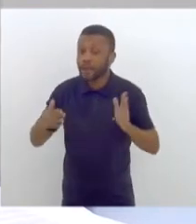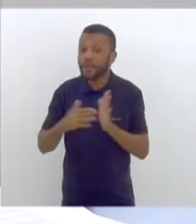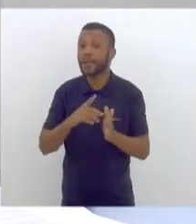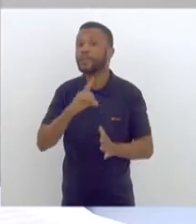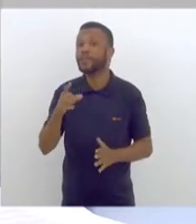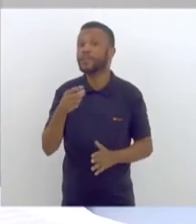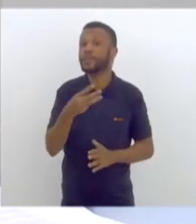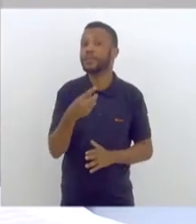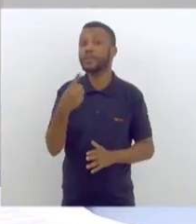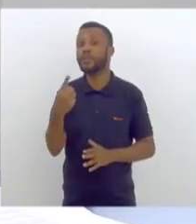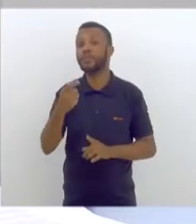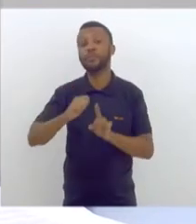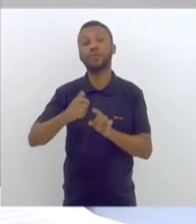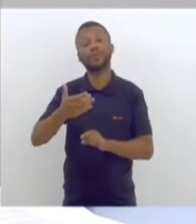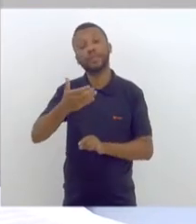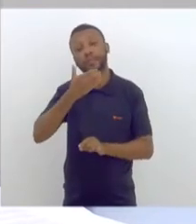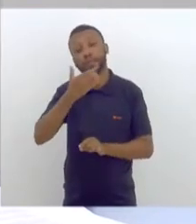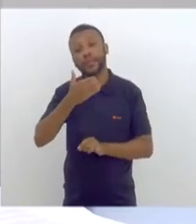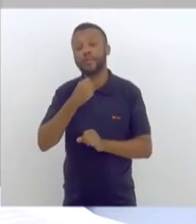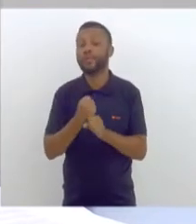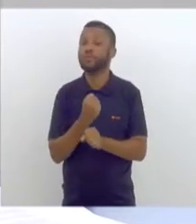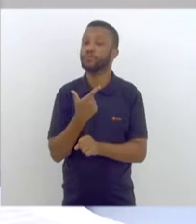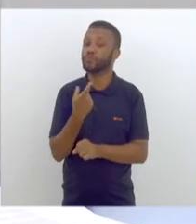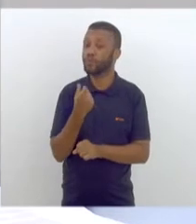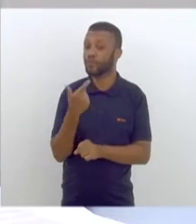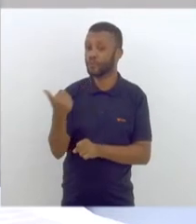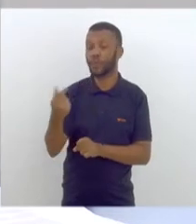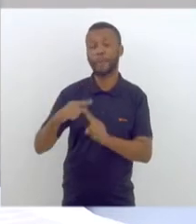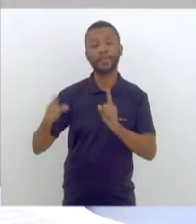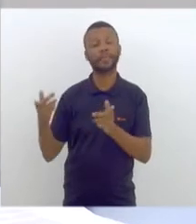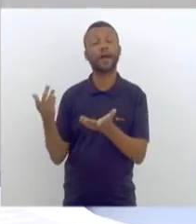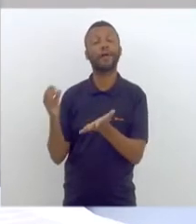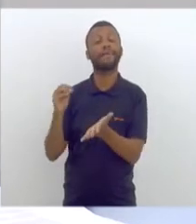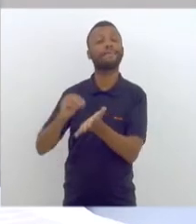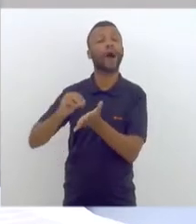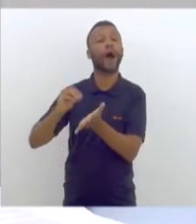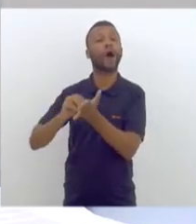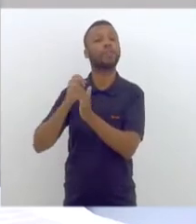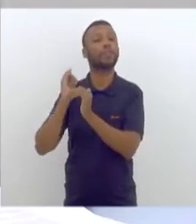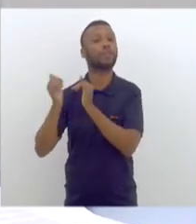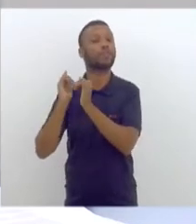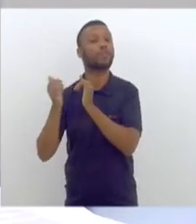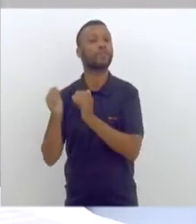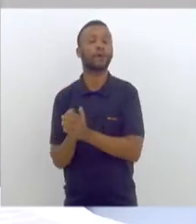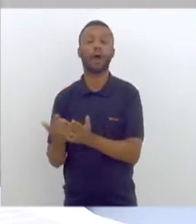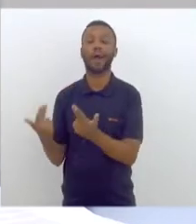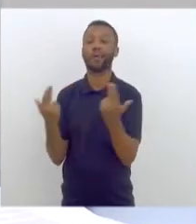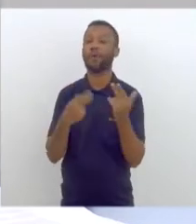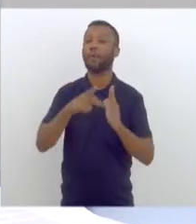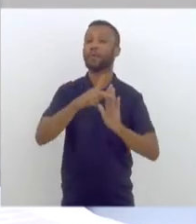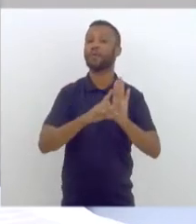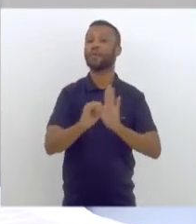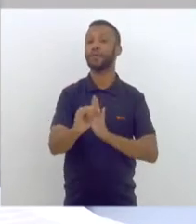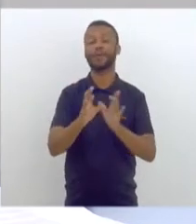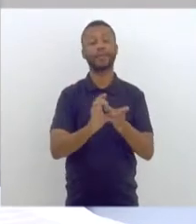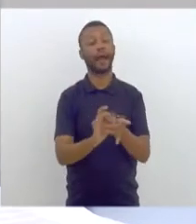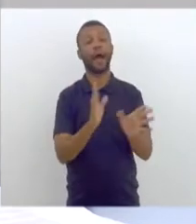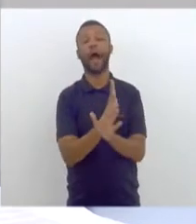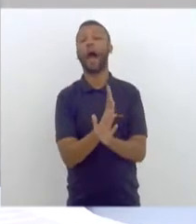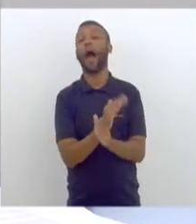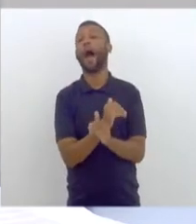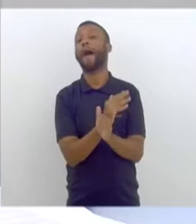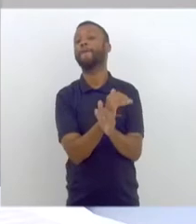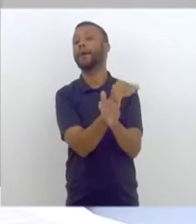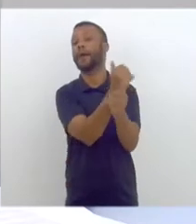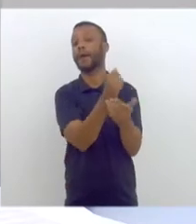21 também tá em aberto como também está aberto o projeto de lei que ele mandou para casa para